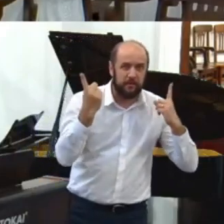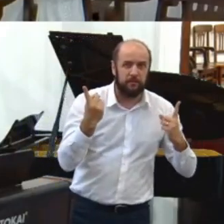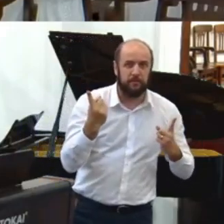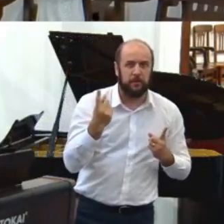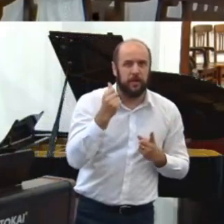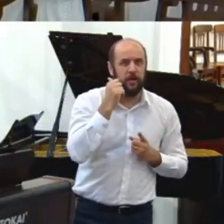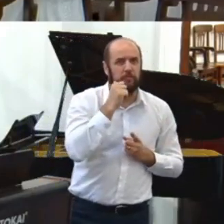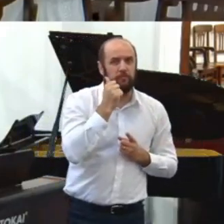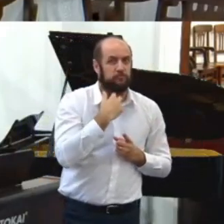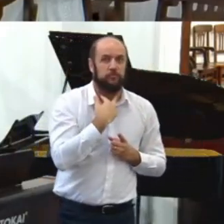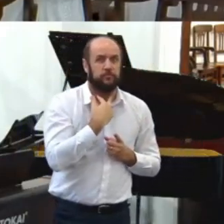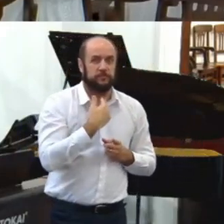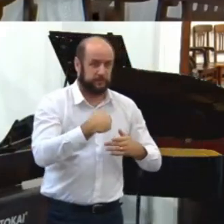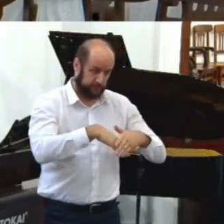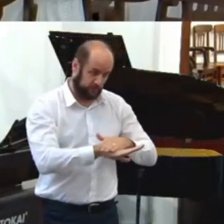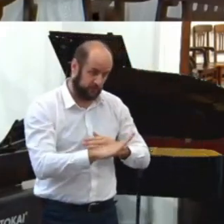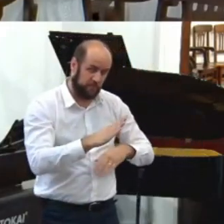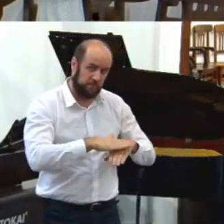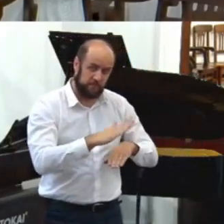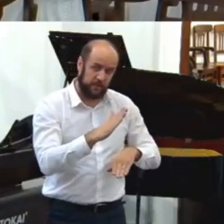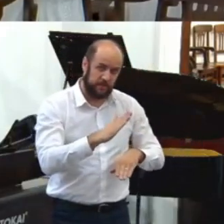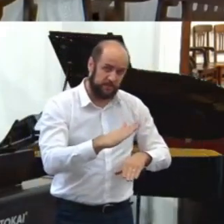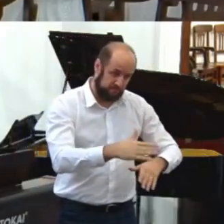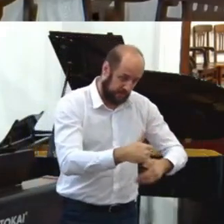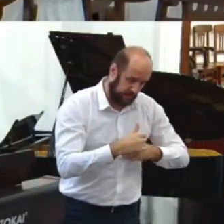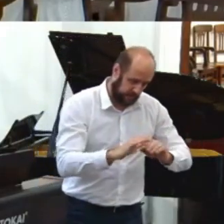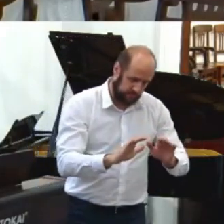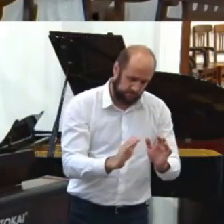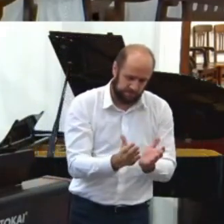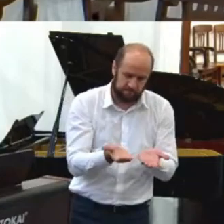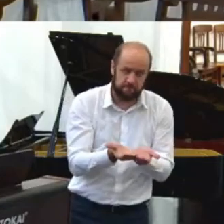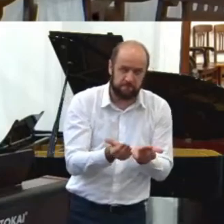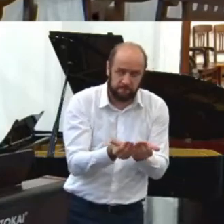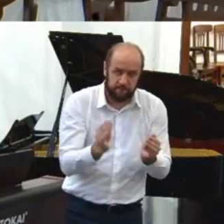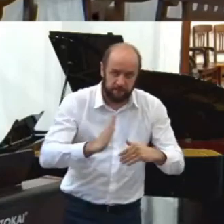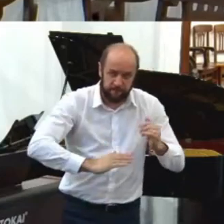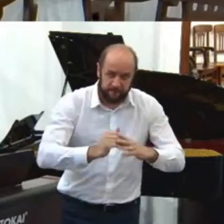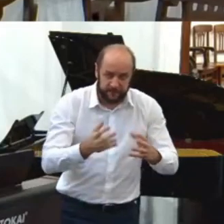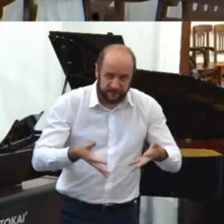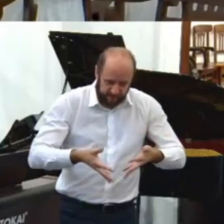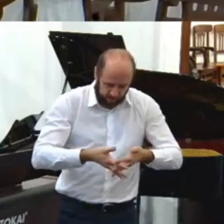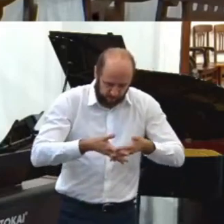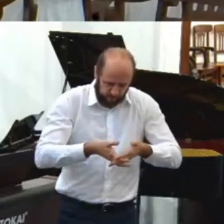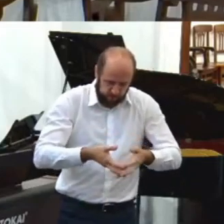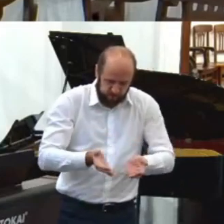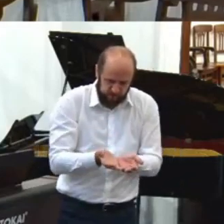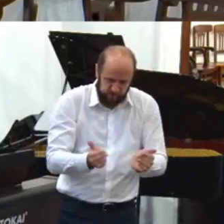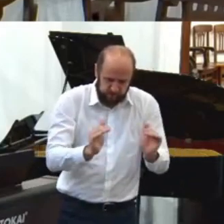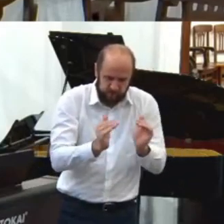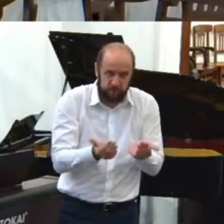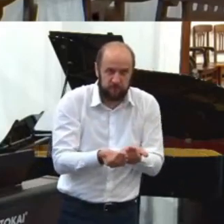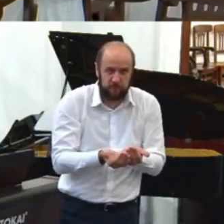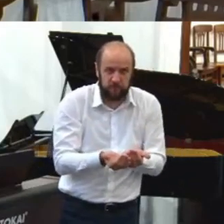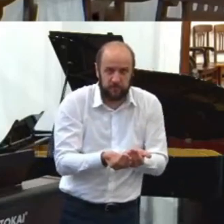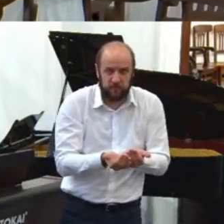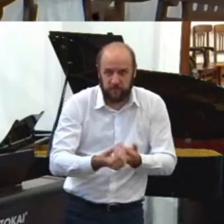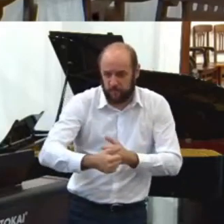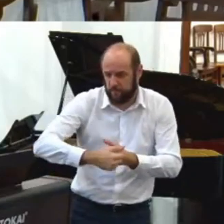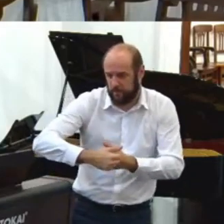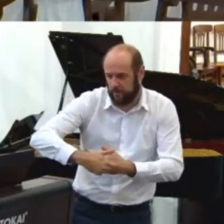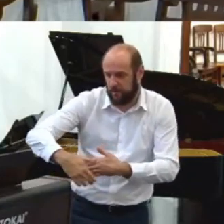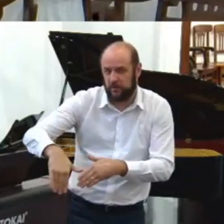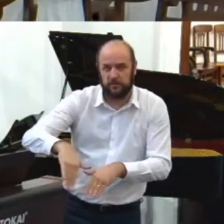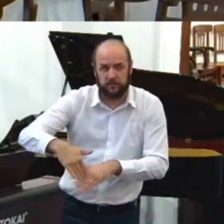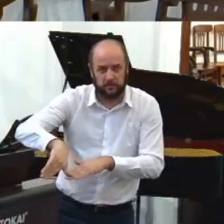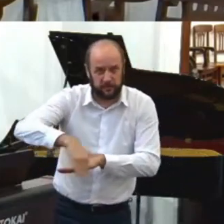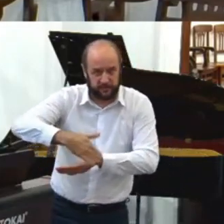junco, como você vê aqui no texto, e larga o cesto à beira do rio. Não